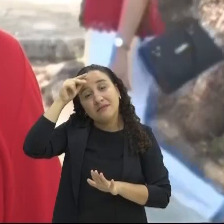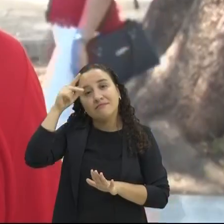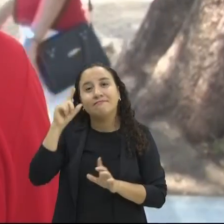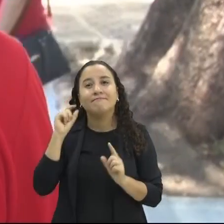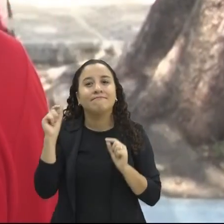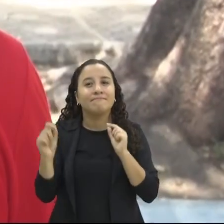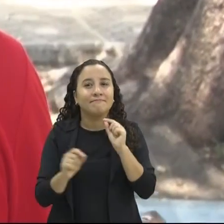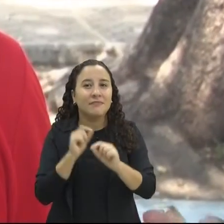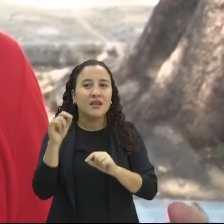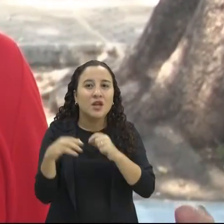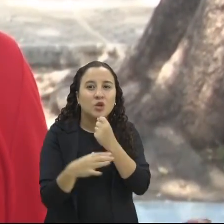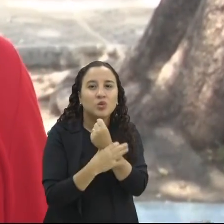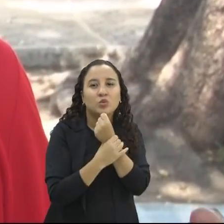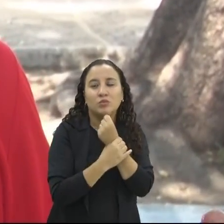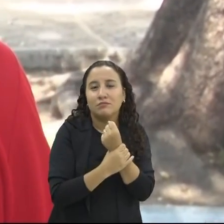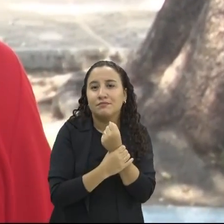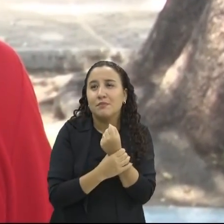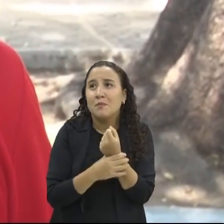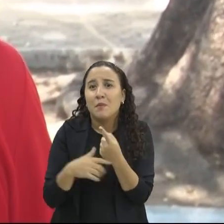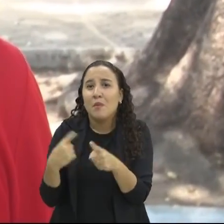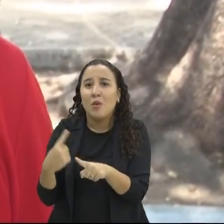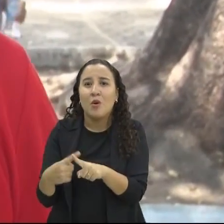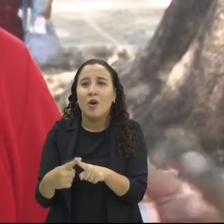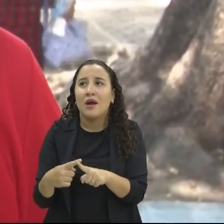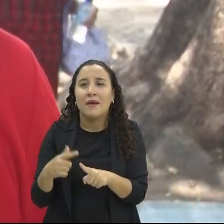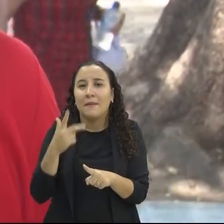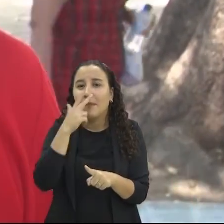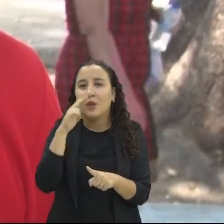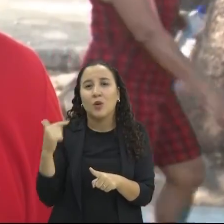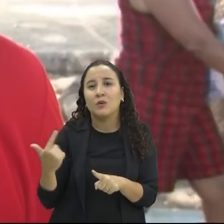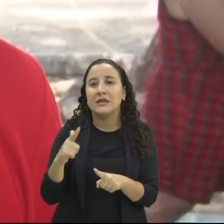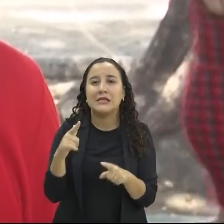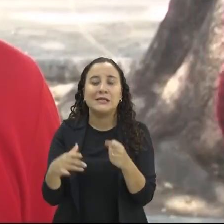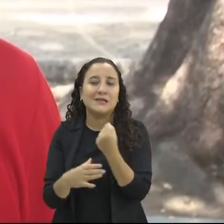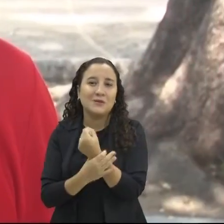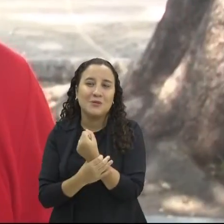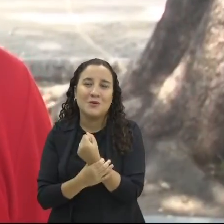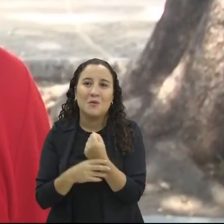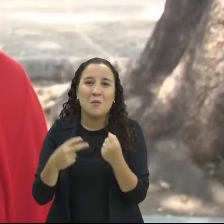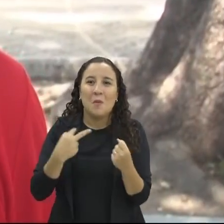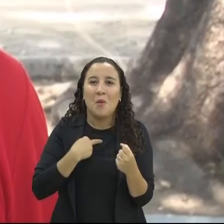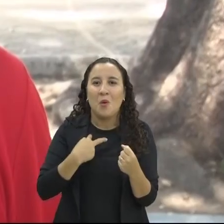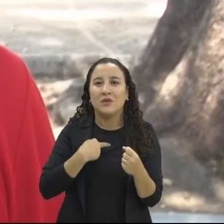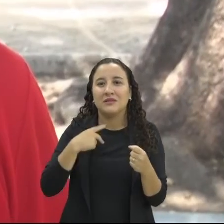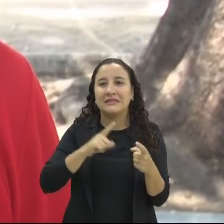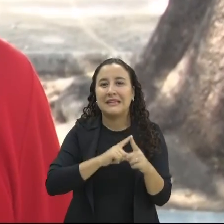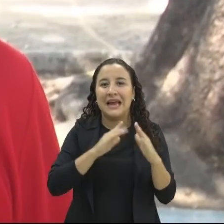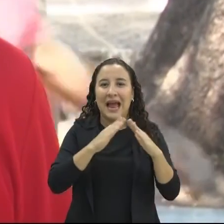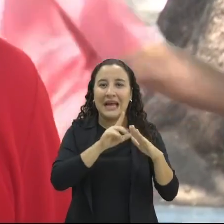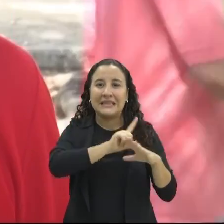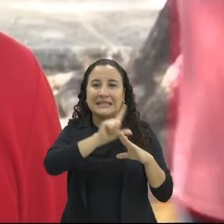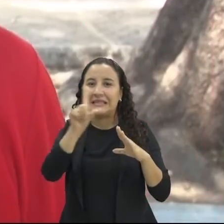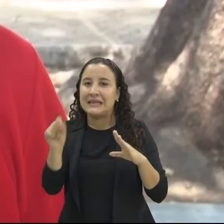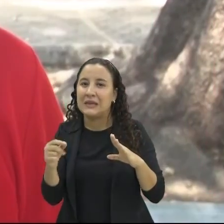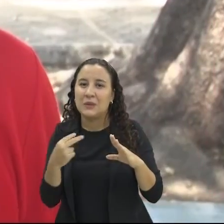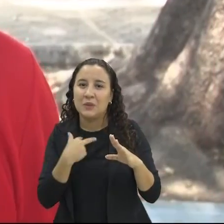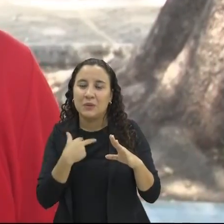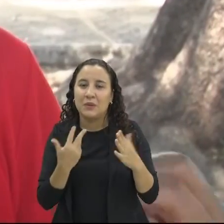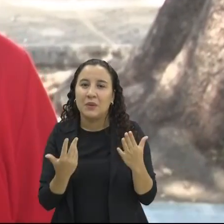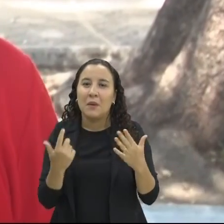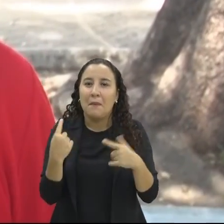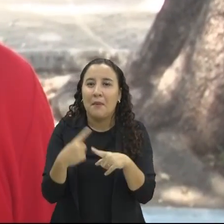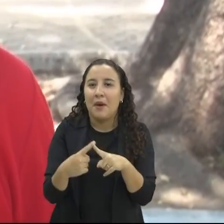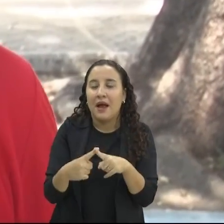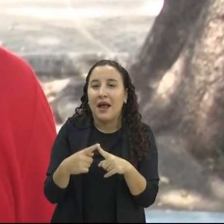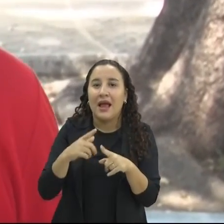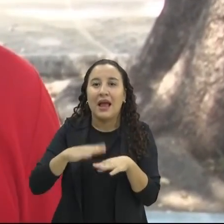a segurança, porque ninguém tem segurança mais, nós não podemos mais sair de casa. É muito difícil você sair e